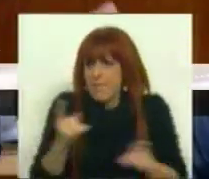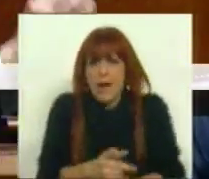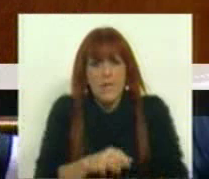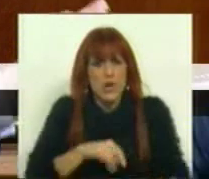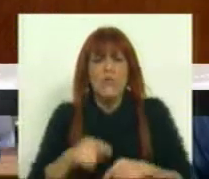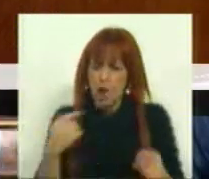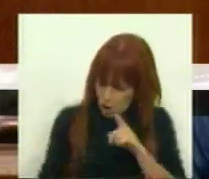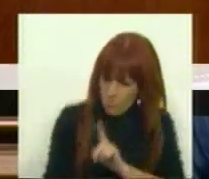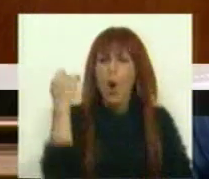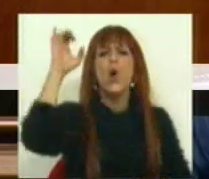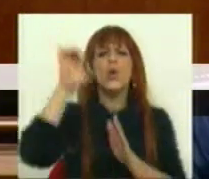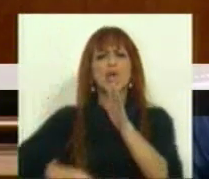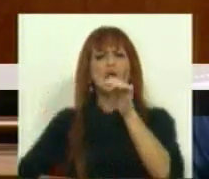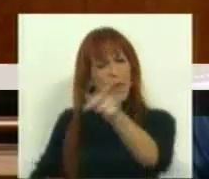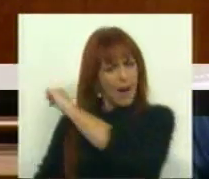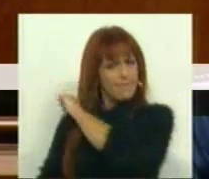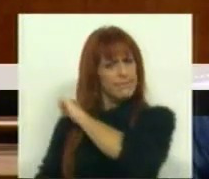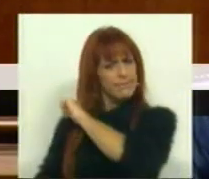nós vamos obter essas condições.